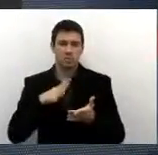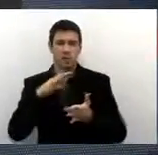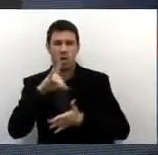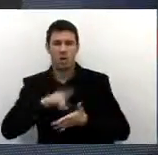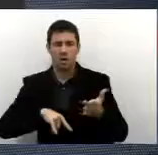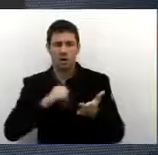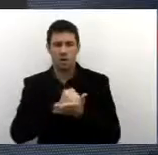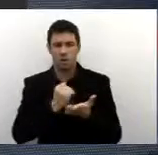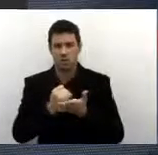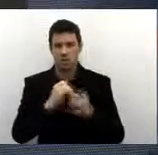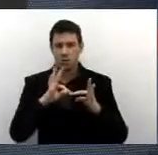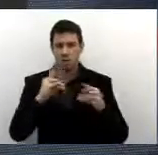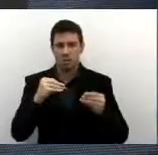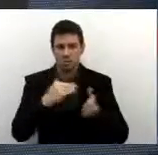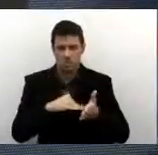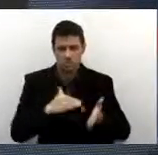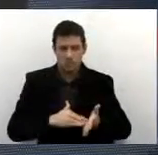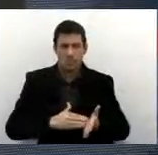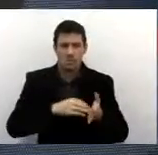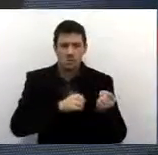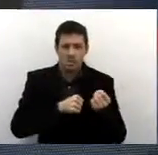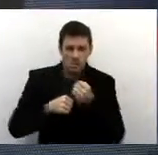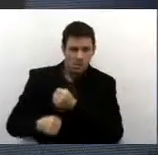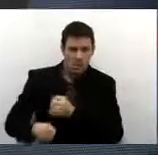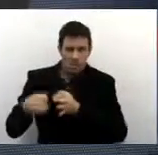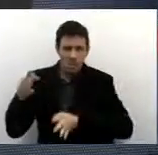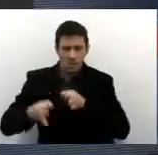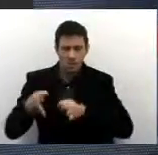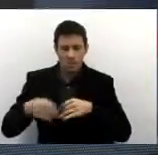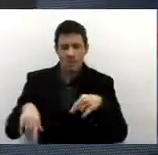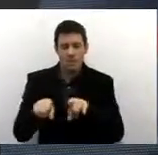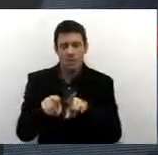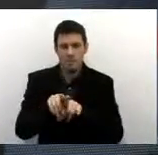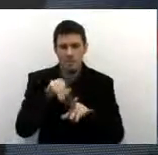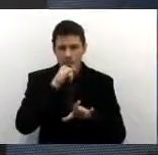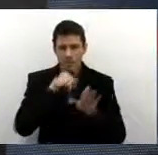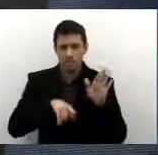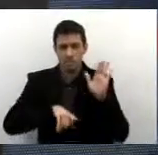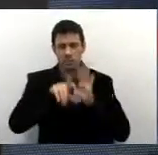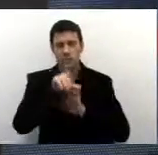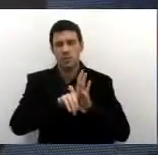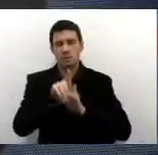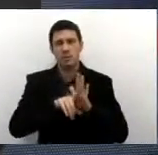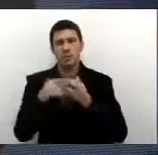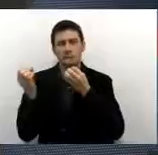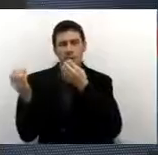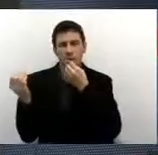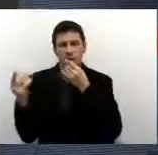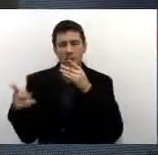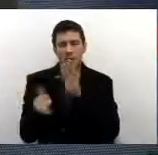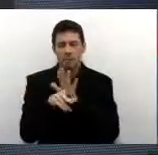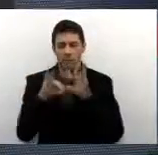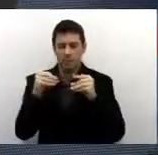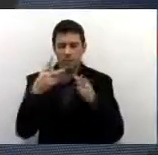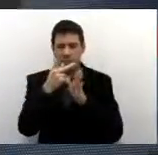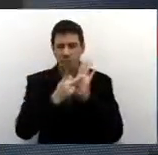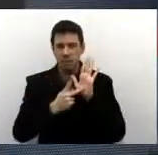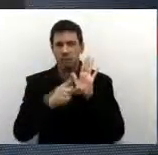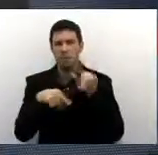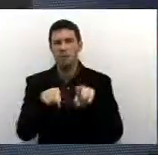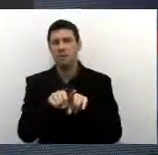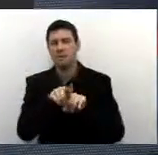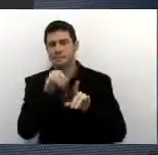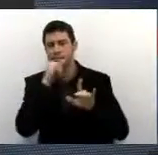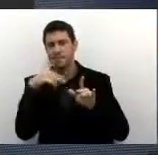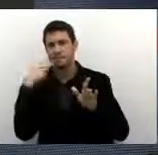todas as secretarias, né, o Poder Executivo, como também o Legislativo. Então as informações, os projetos dos vereadores